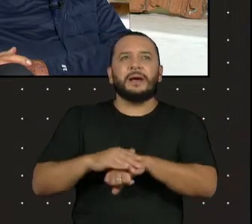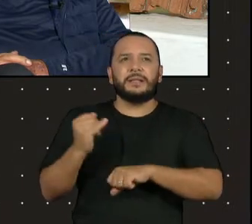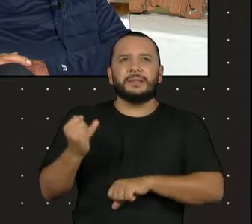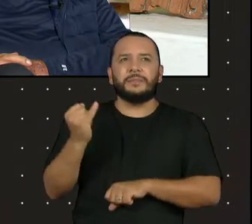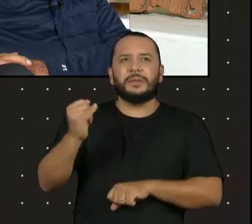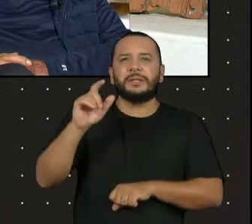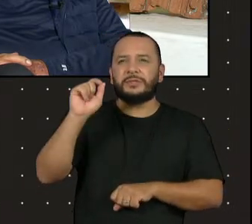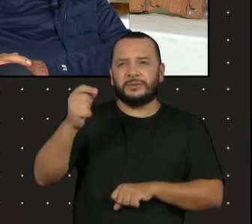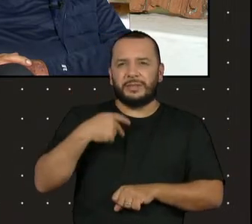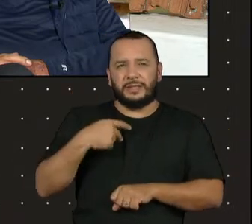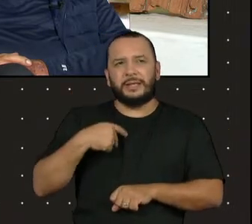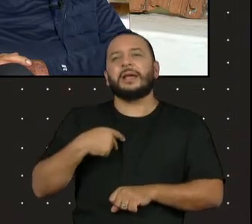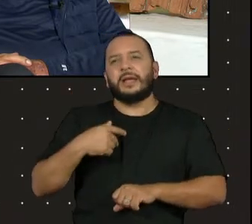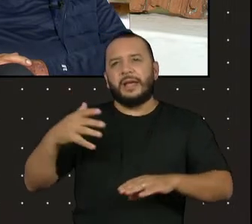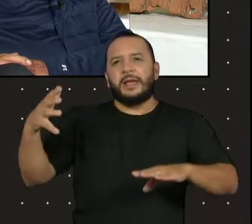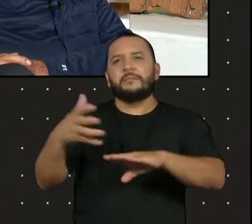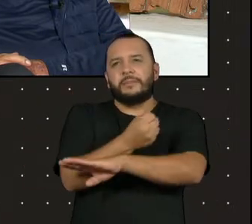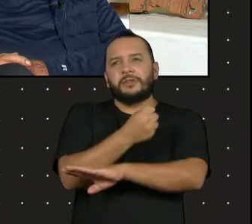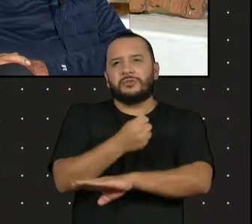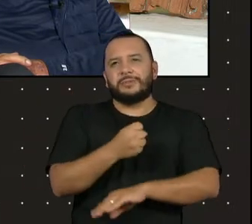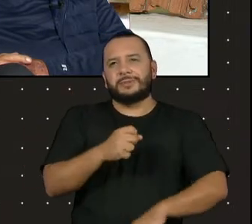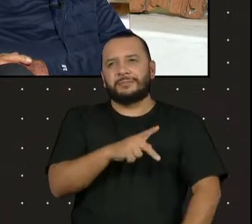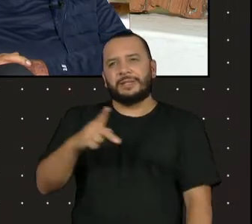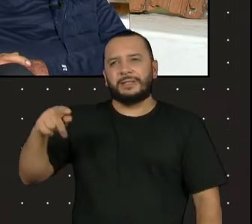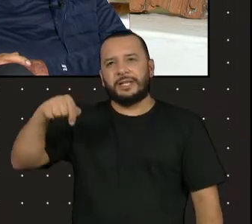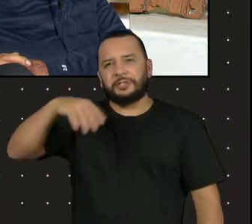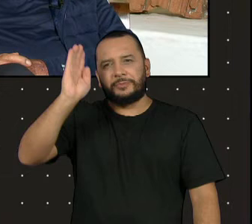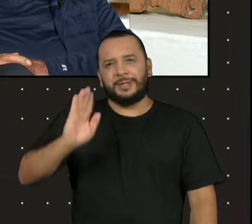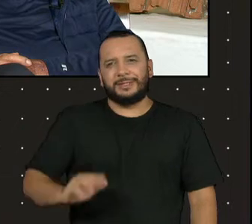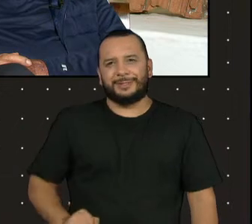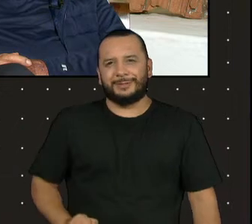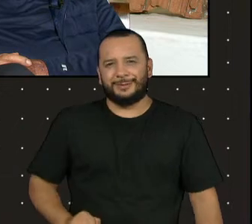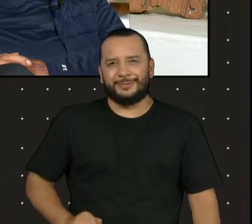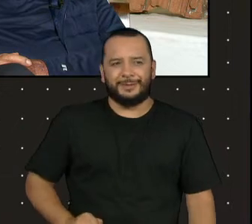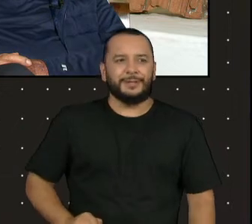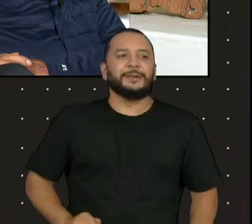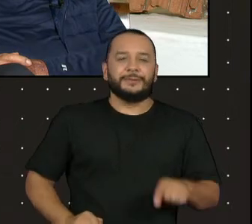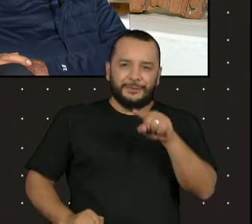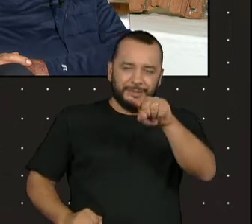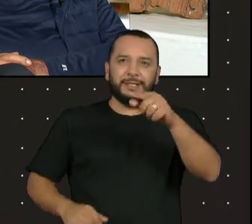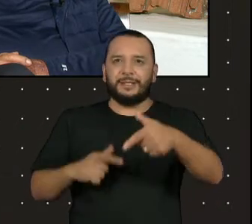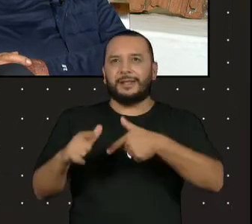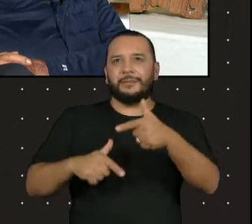não presidência do Brasil. Você está no PSDB ainda?